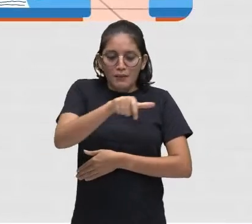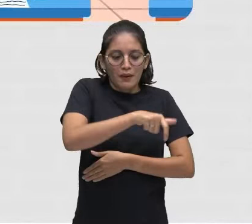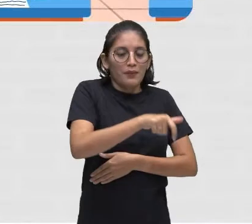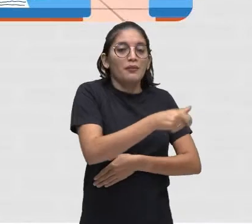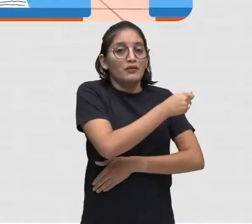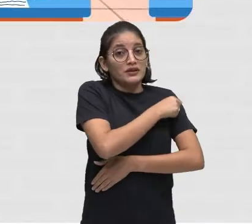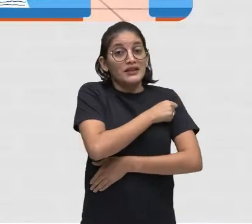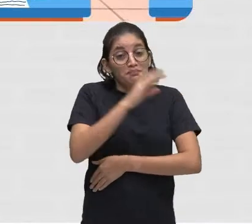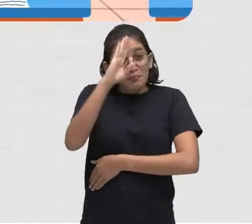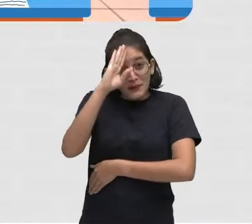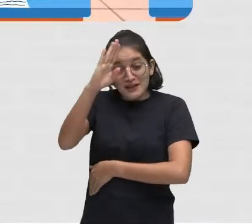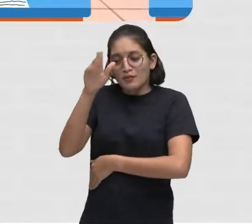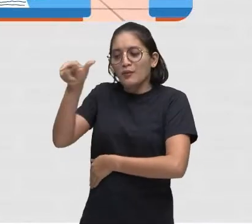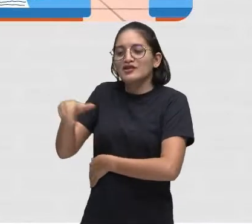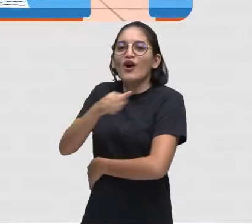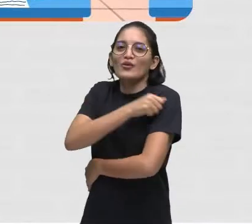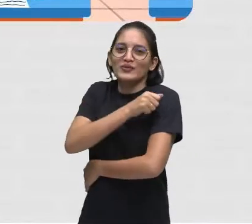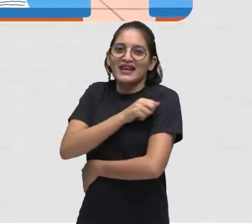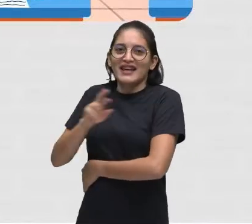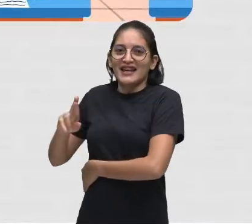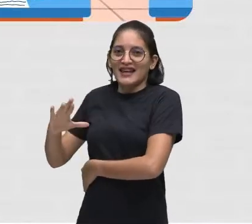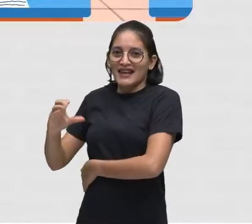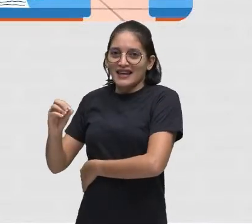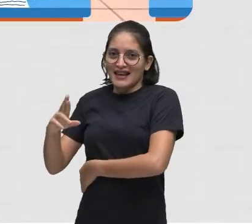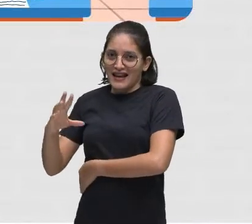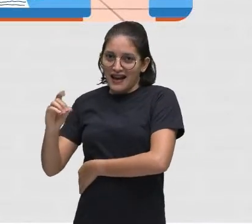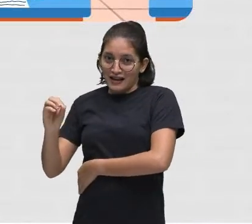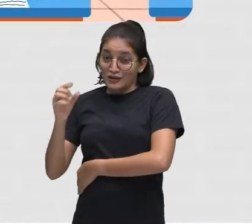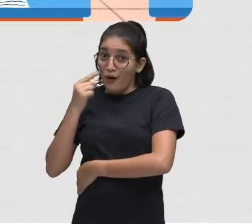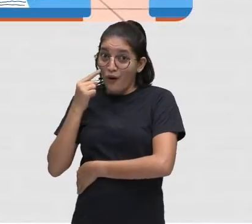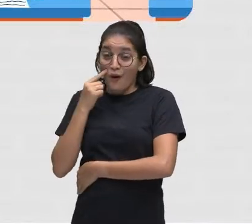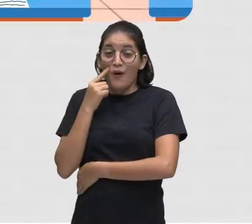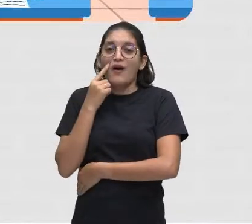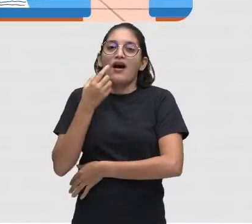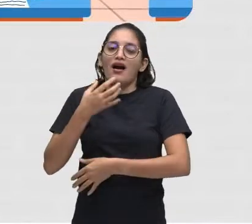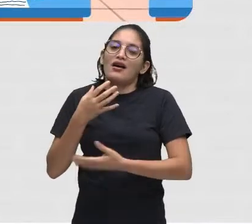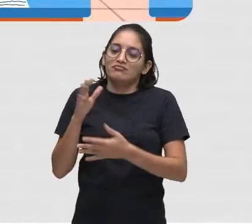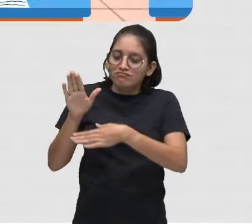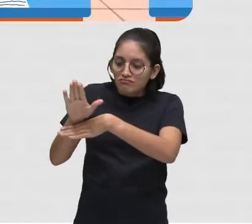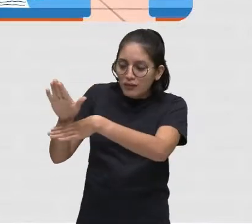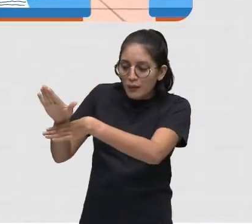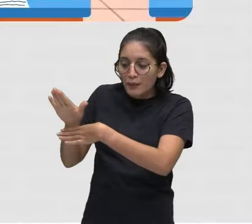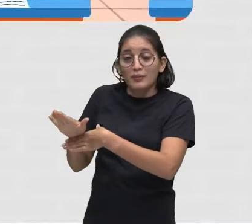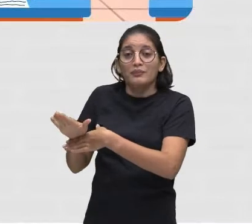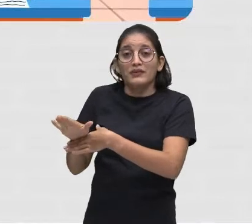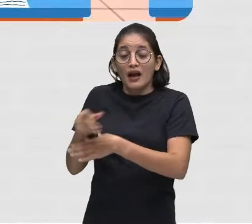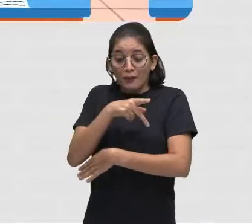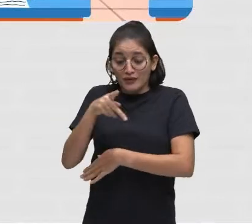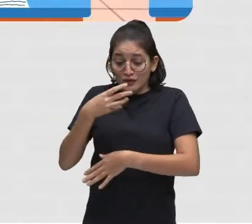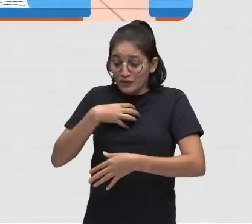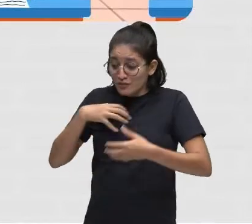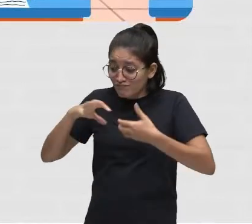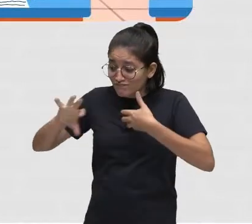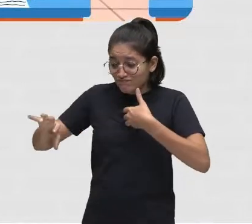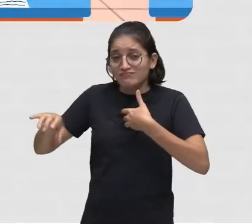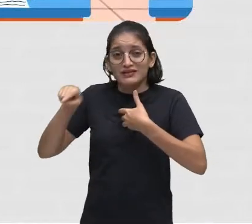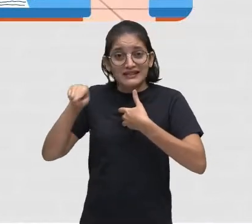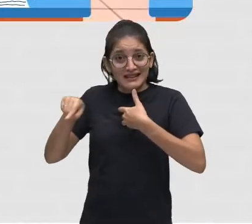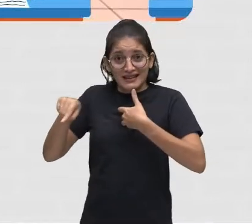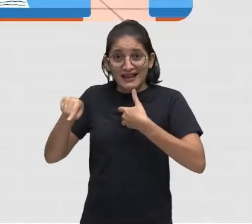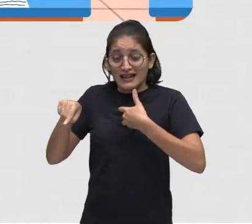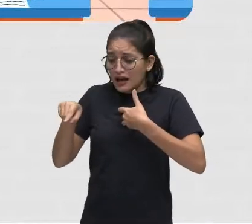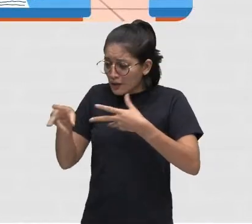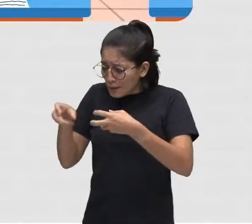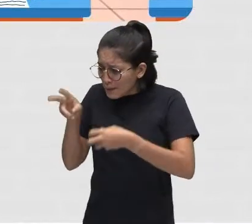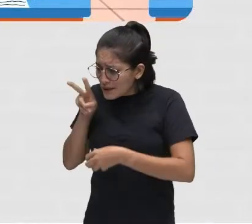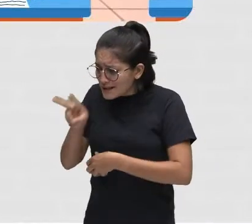ao Ricardo. Olha aí a cooperação e empatia. A professora foi empática com o Ricardo. Ela começou a ver o